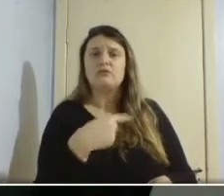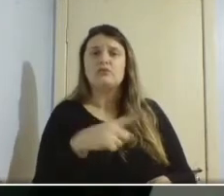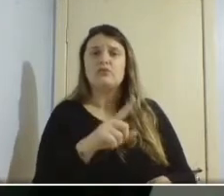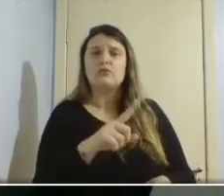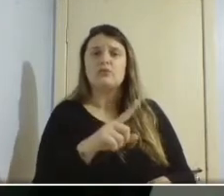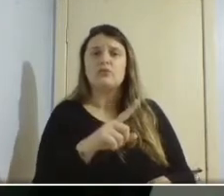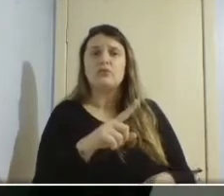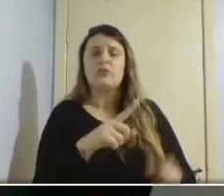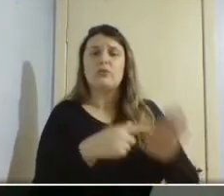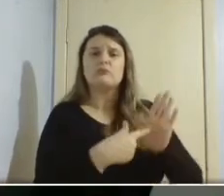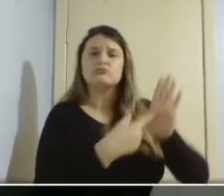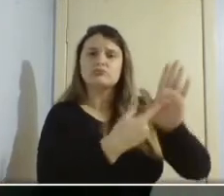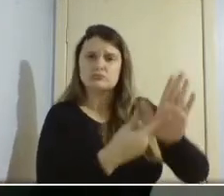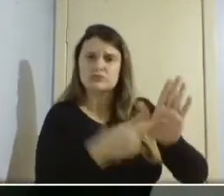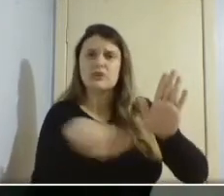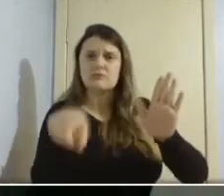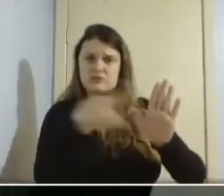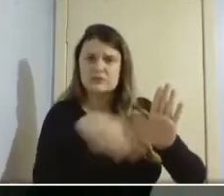apresentar a vocês